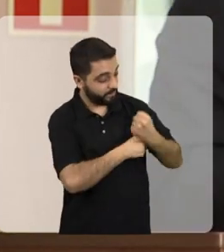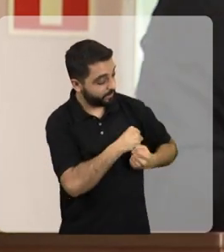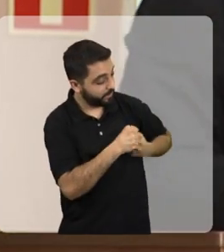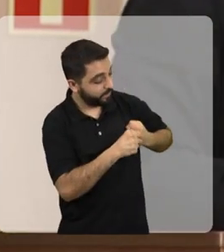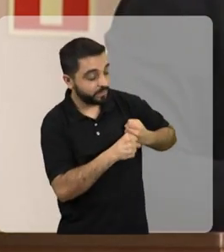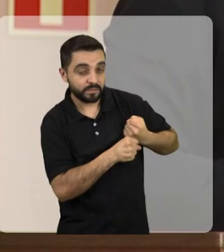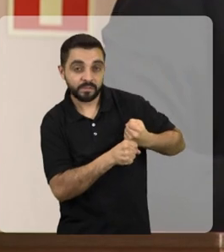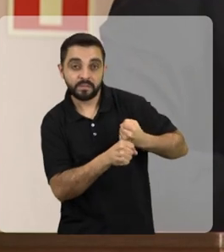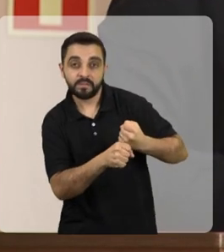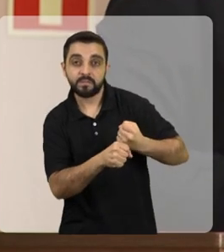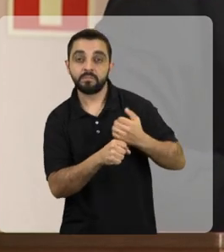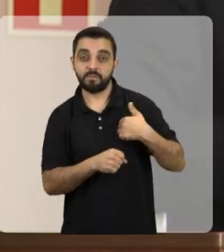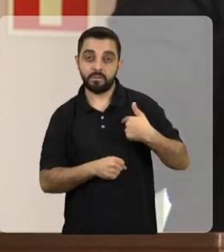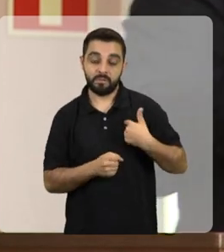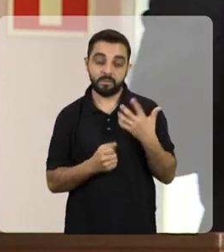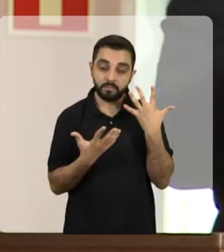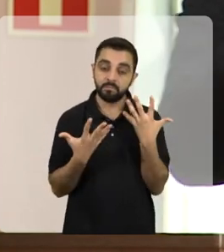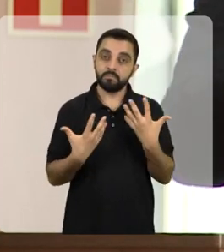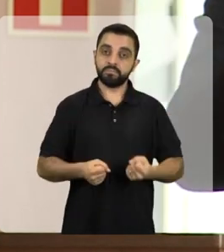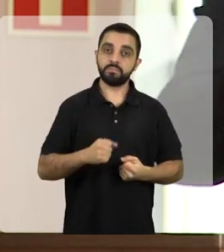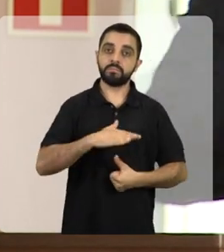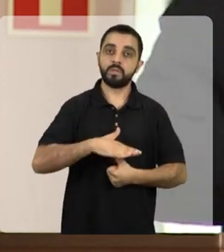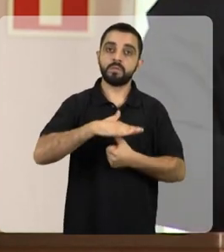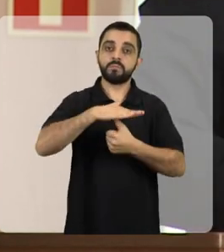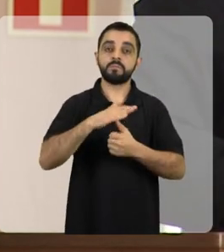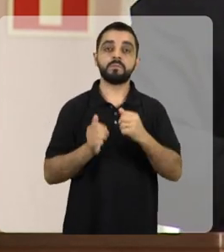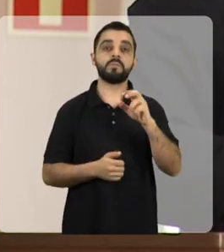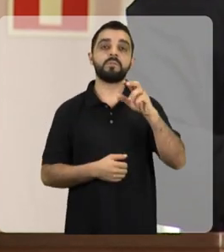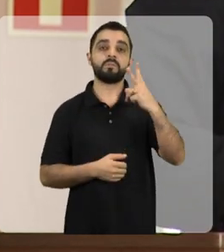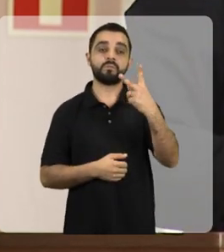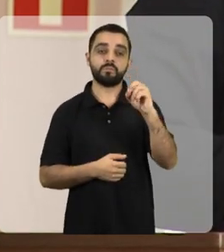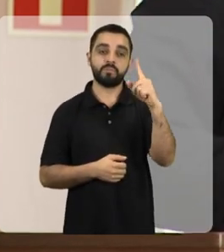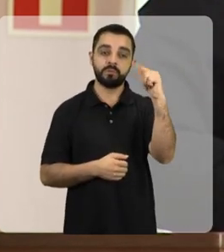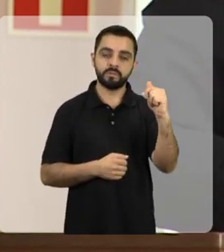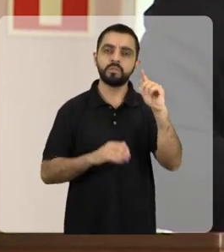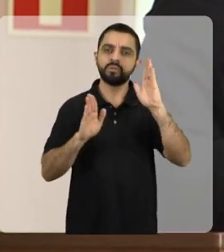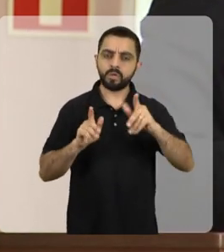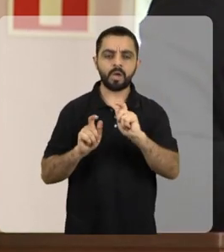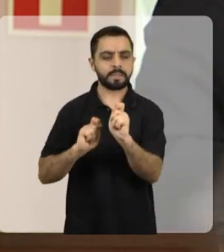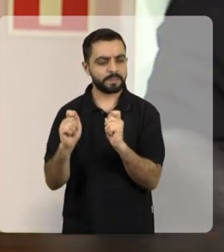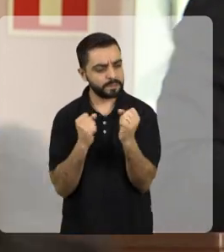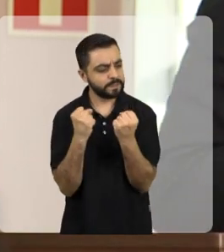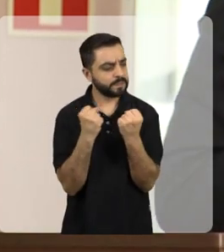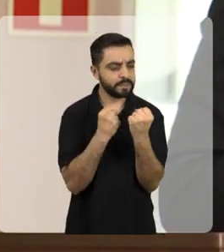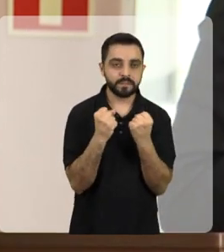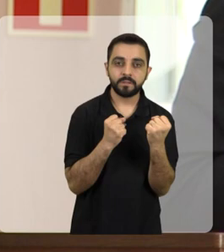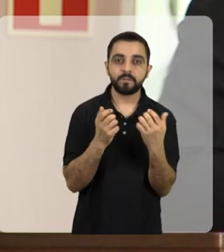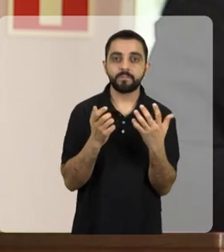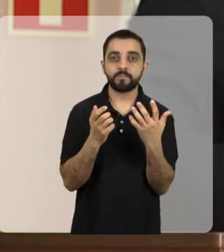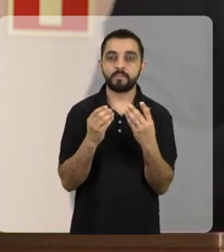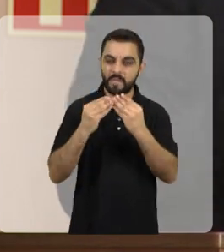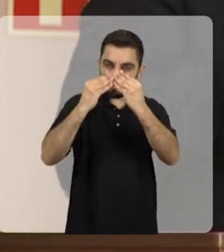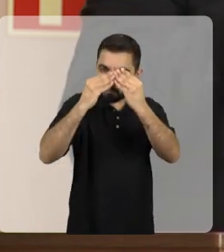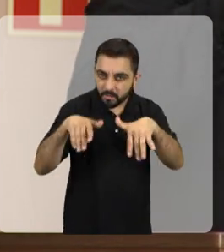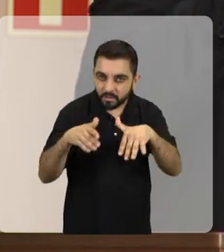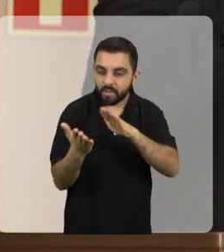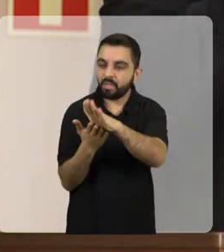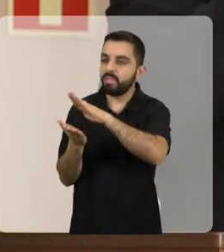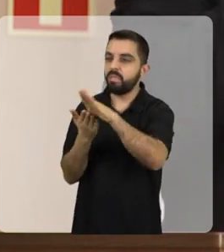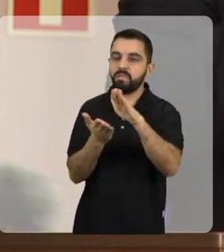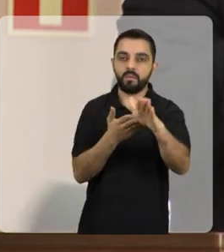desde 2017. Não há mais gordura para queimar. E quero lhes dizer, não há desperdício na